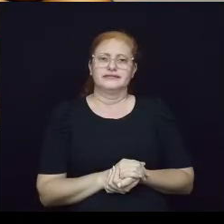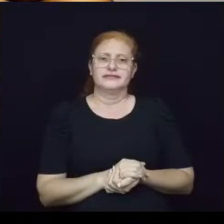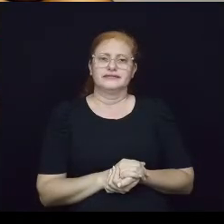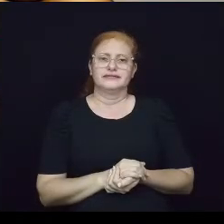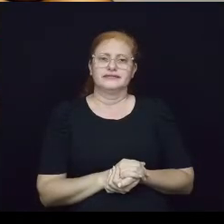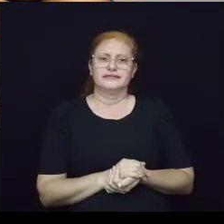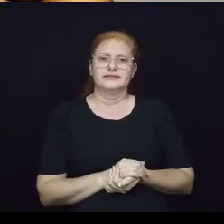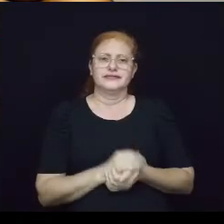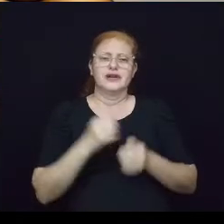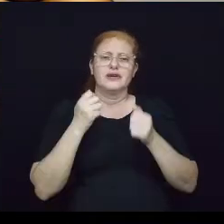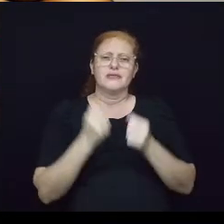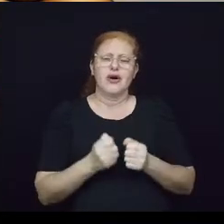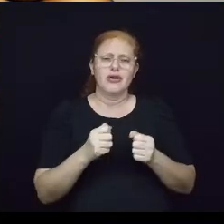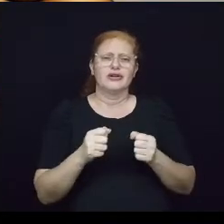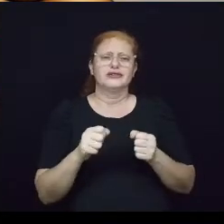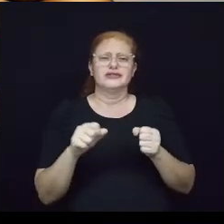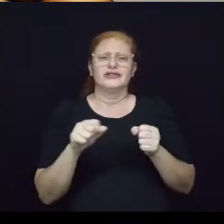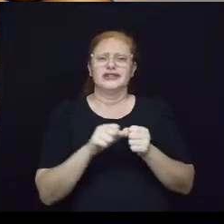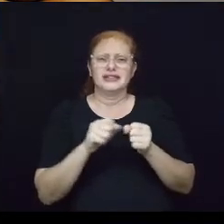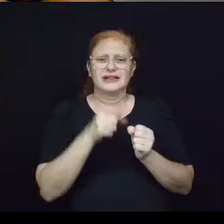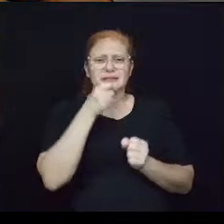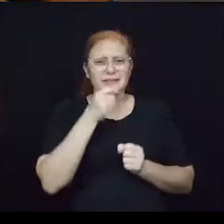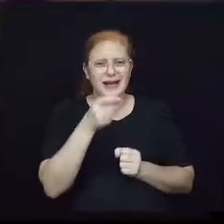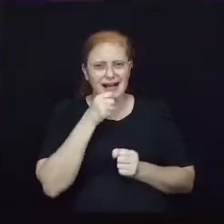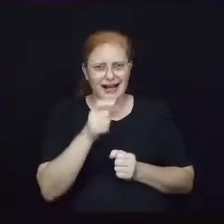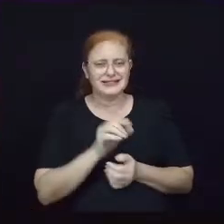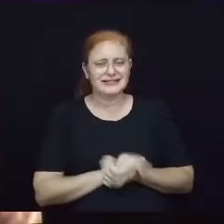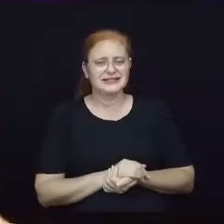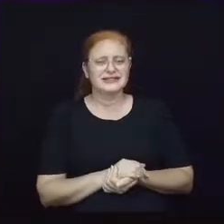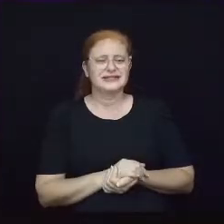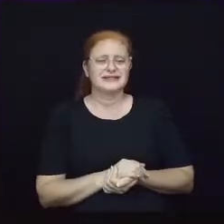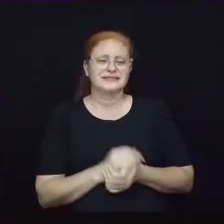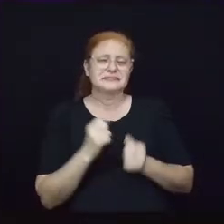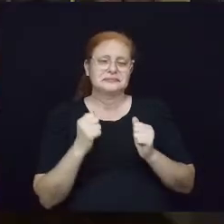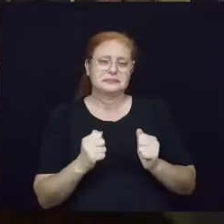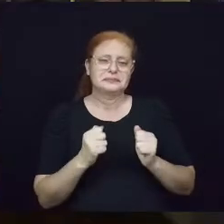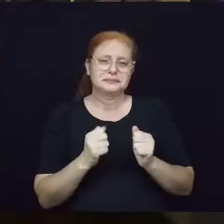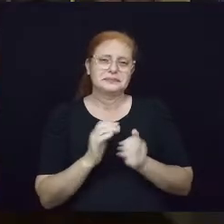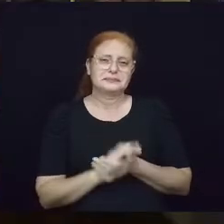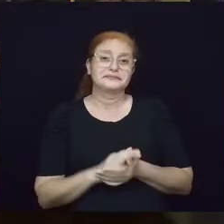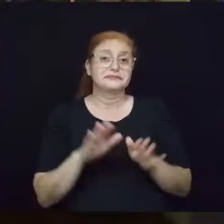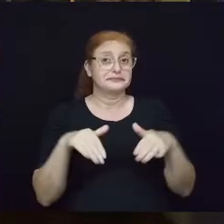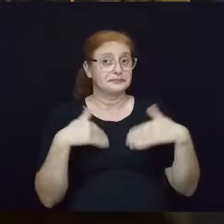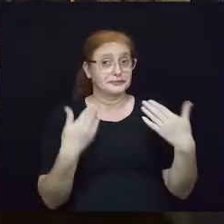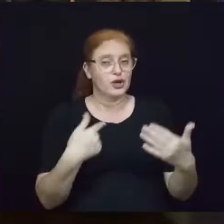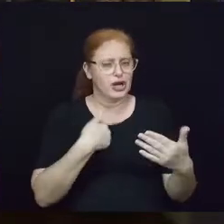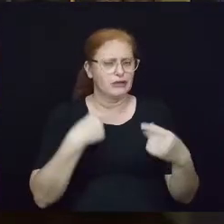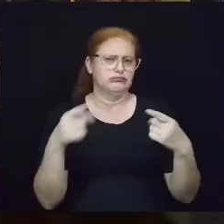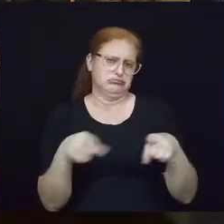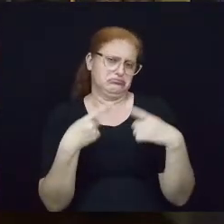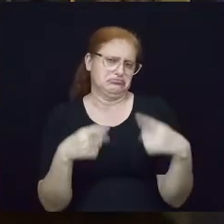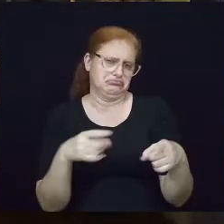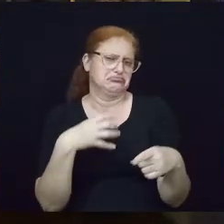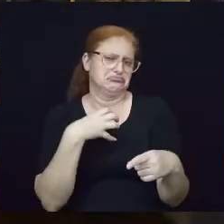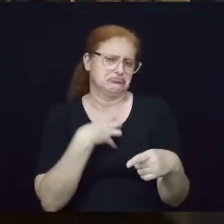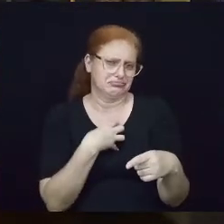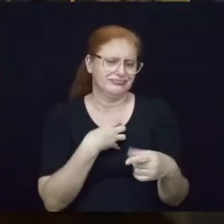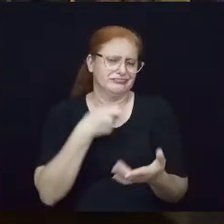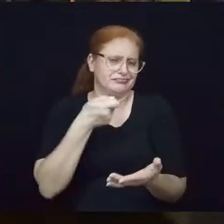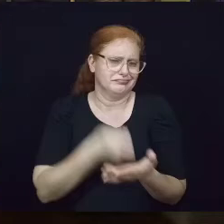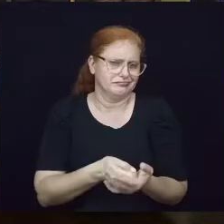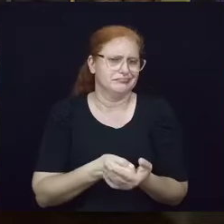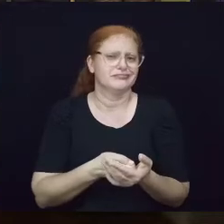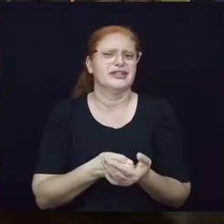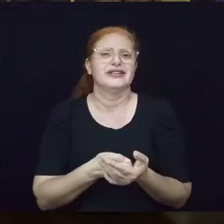Neiva, eu posso fazer um Claro. alívio cômico aqui? Pois não. Um dado, como músico, né, eu me sinto na obrigação